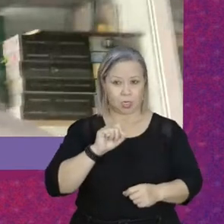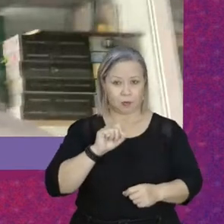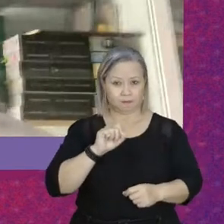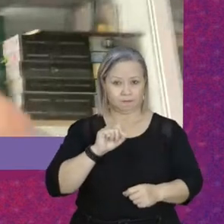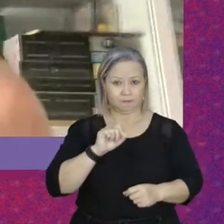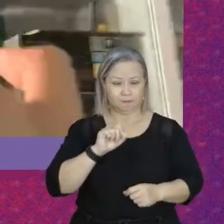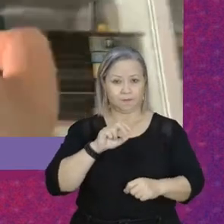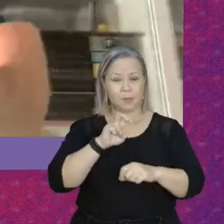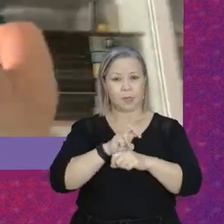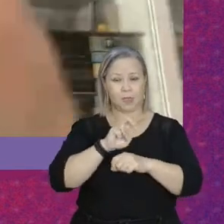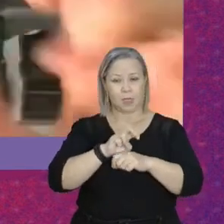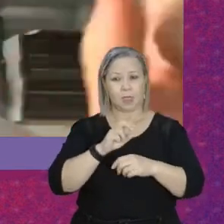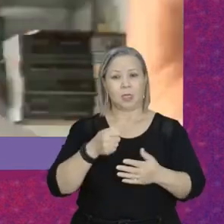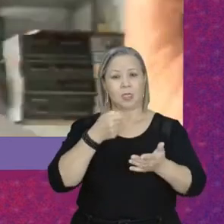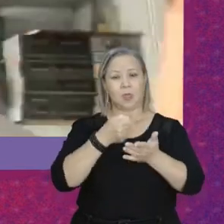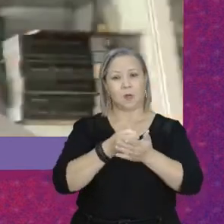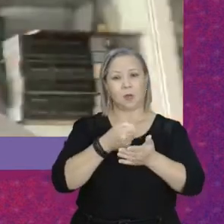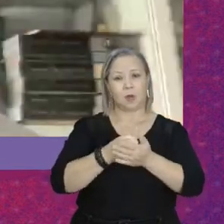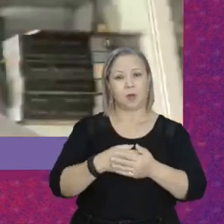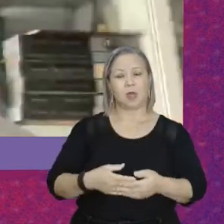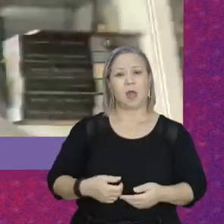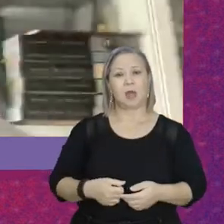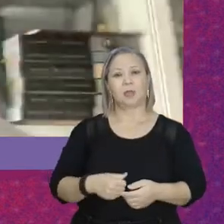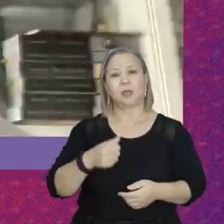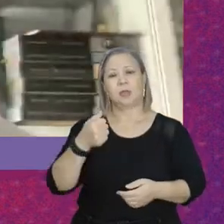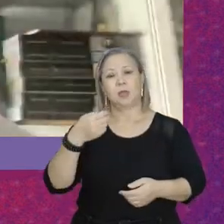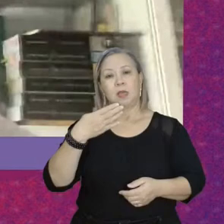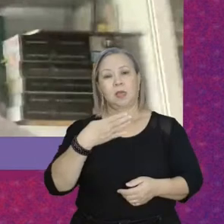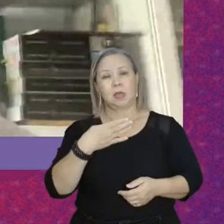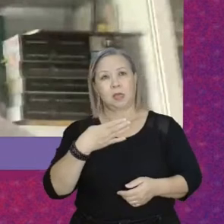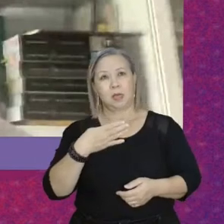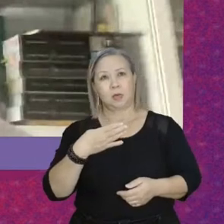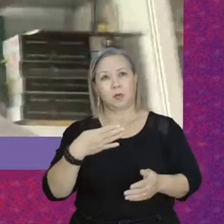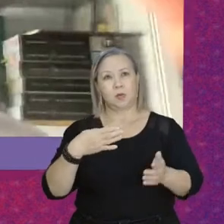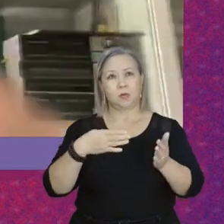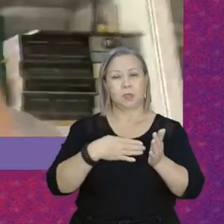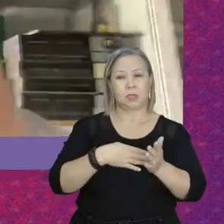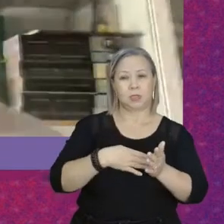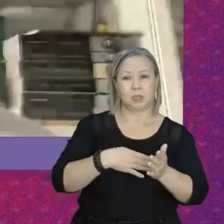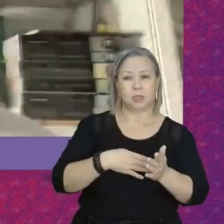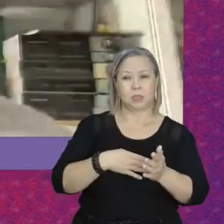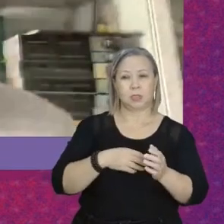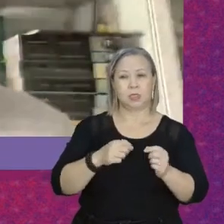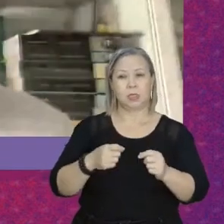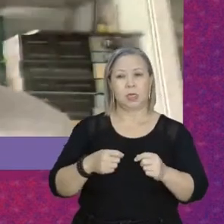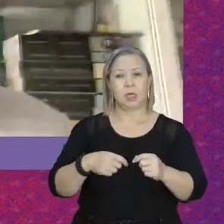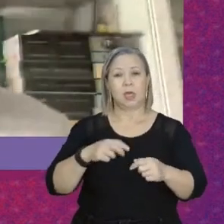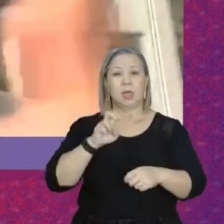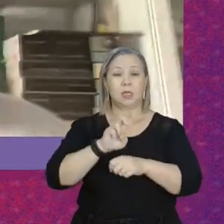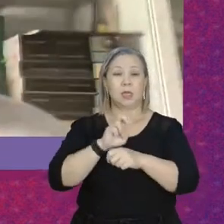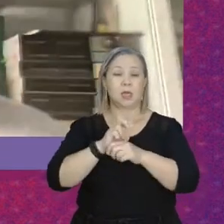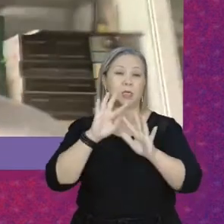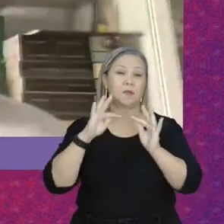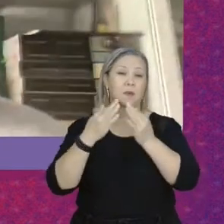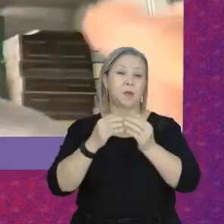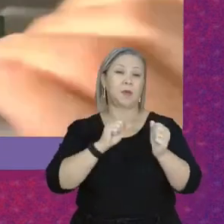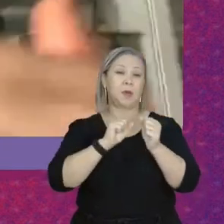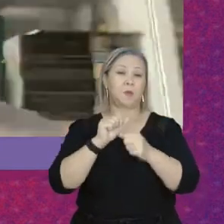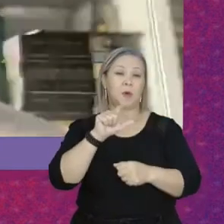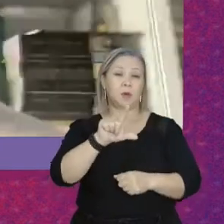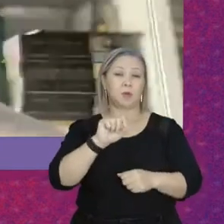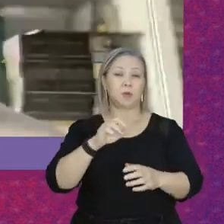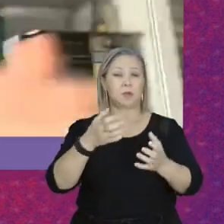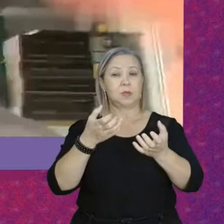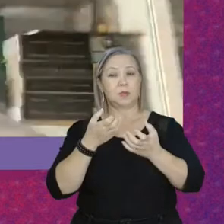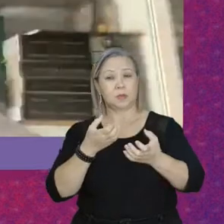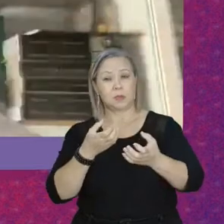Diferentemente da obrigatoriedade de 14 a 17 anos no Brasil, na caso da creche, a família pode escolher se quer